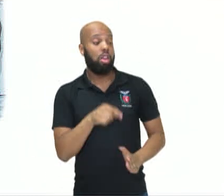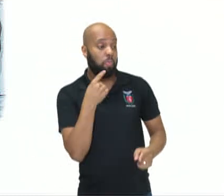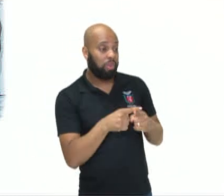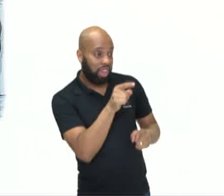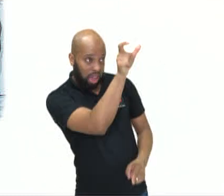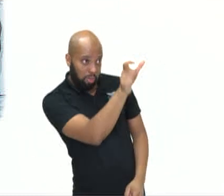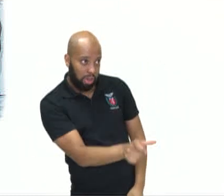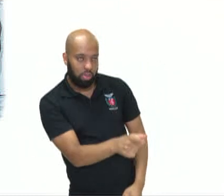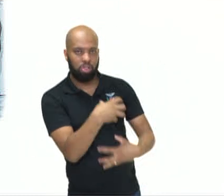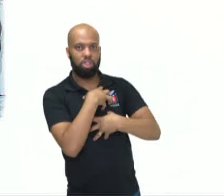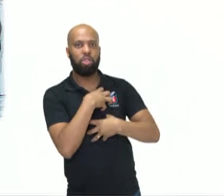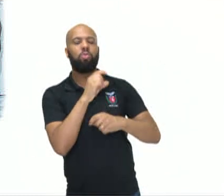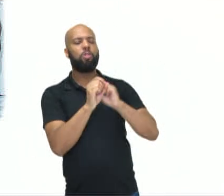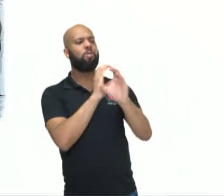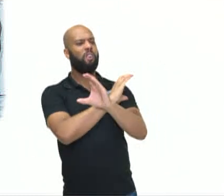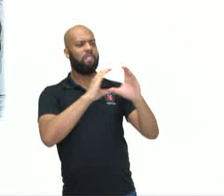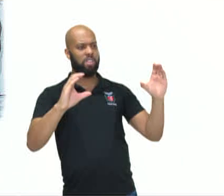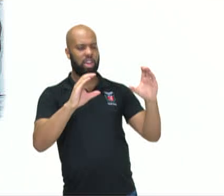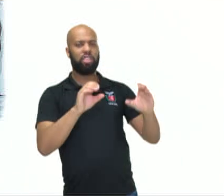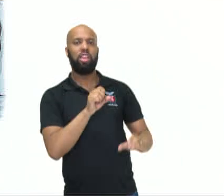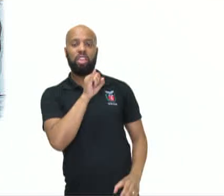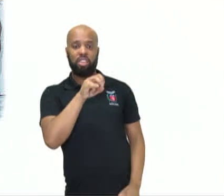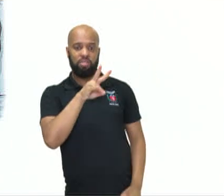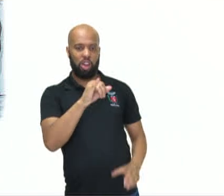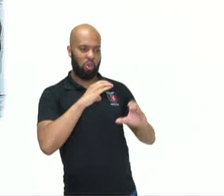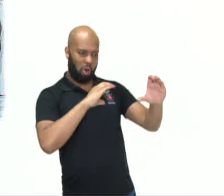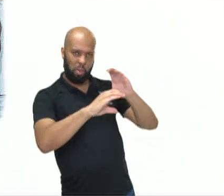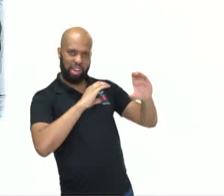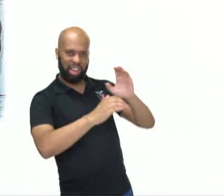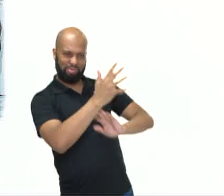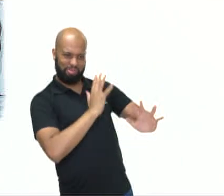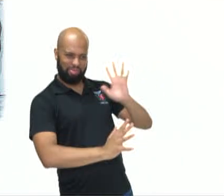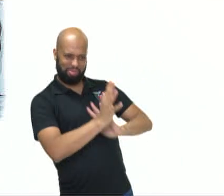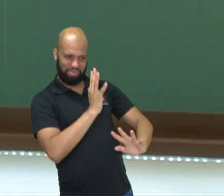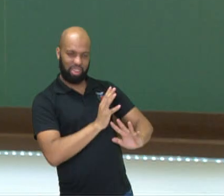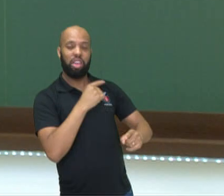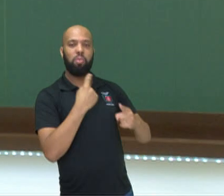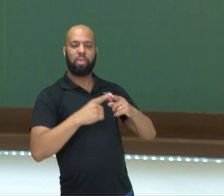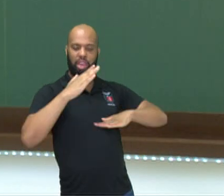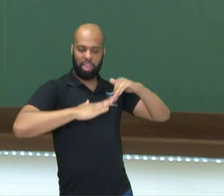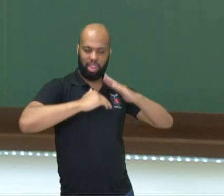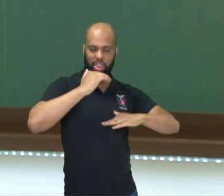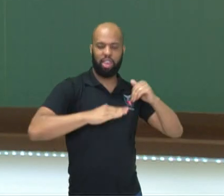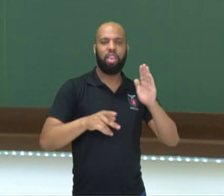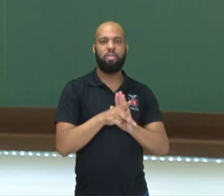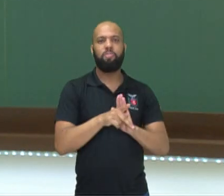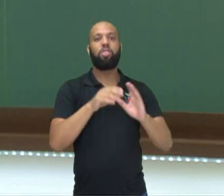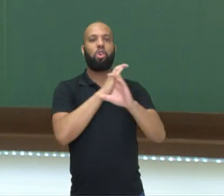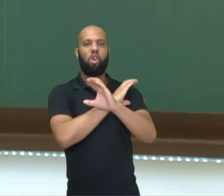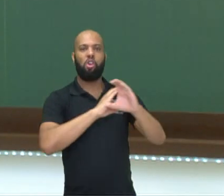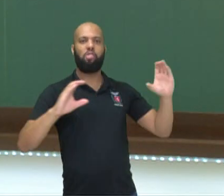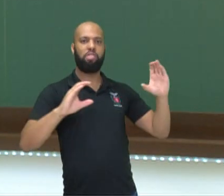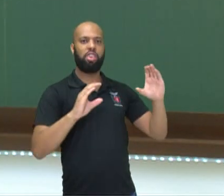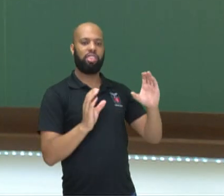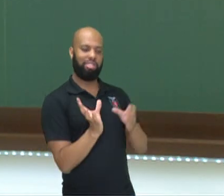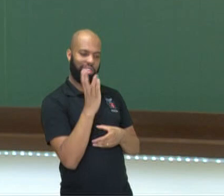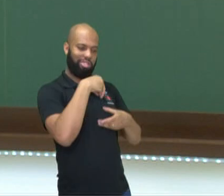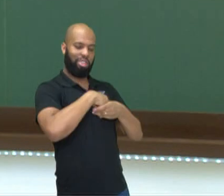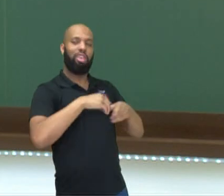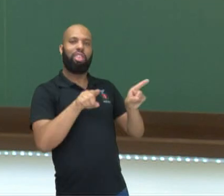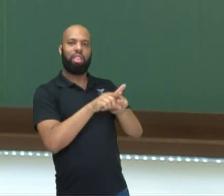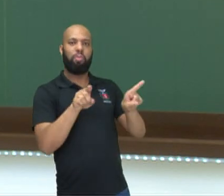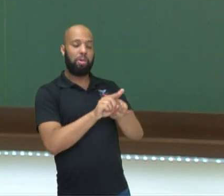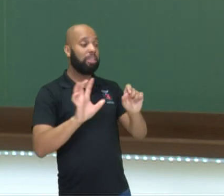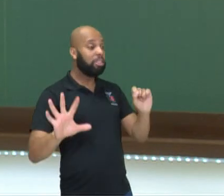se sentir confiante ao se comunicar com você. Essa habilidade da autoconfiança, de passar